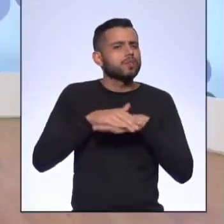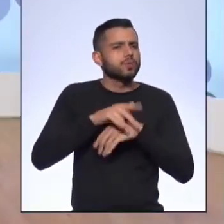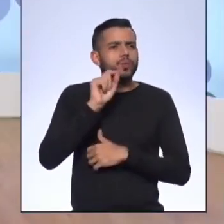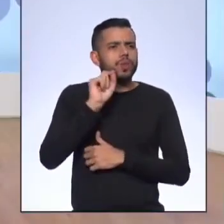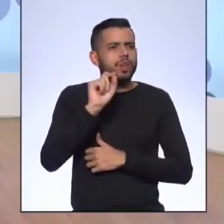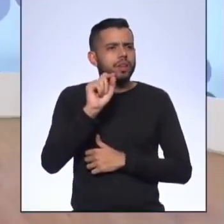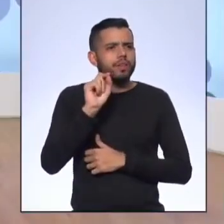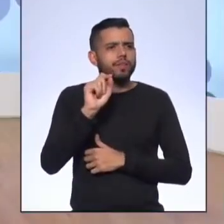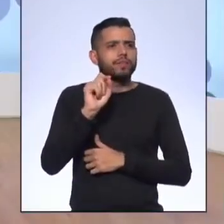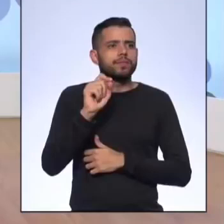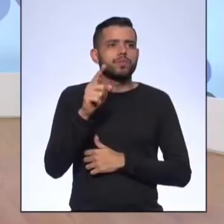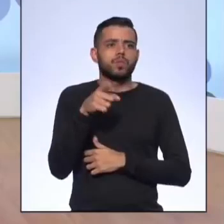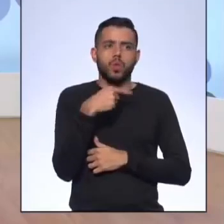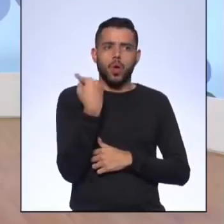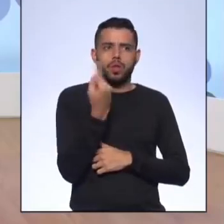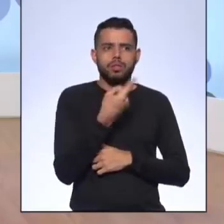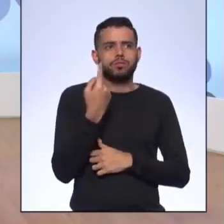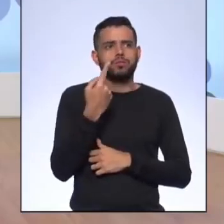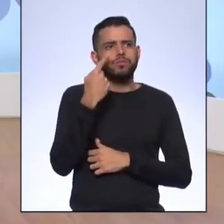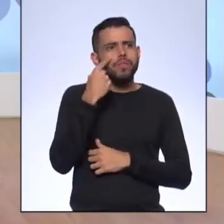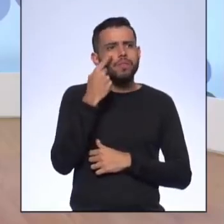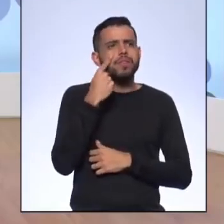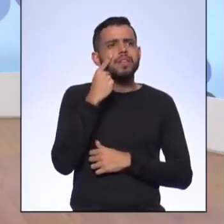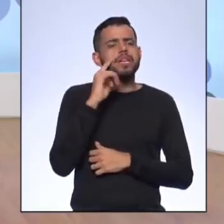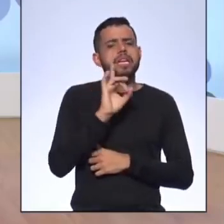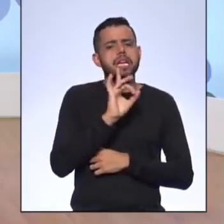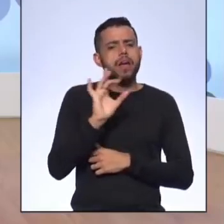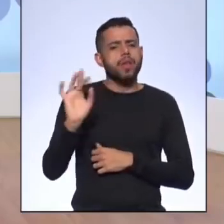vai resolver aí, fazer cada um desses